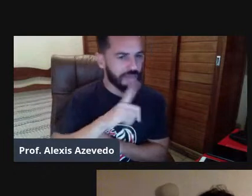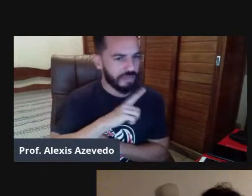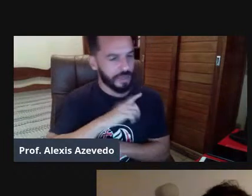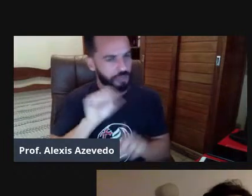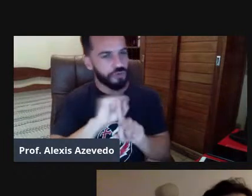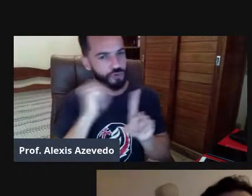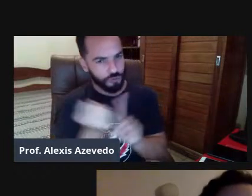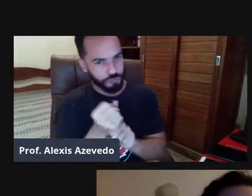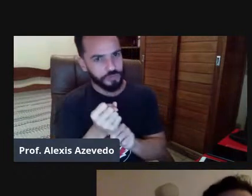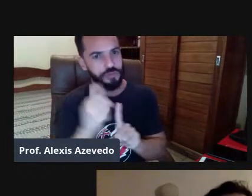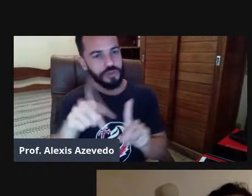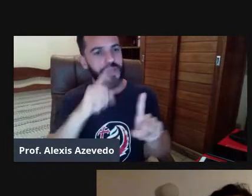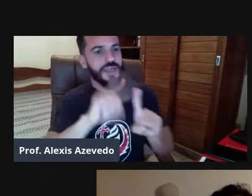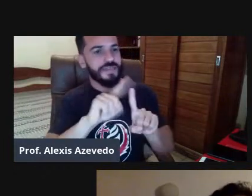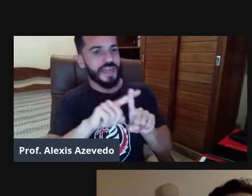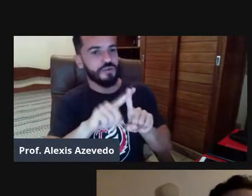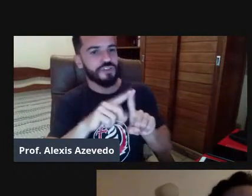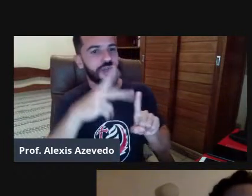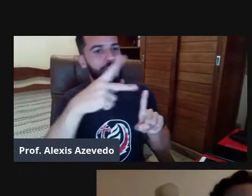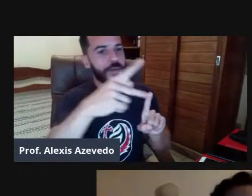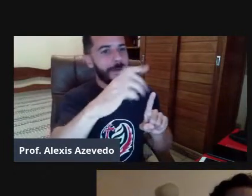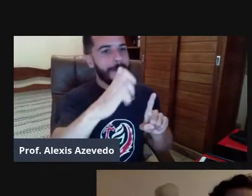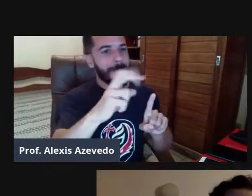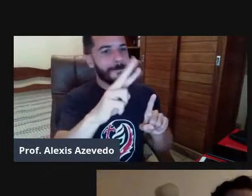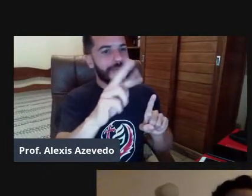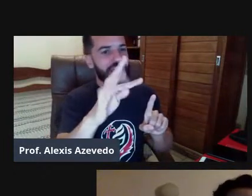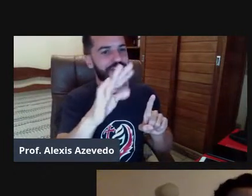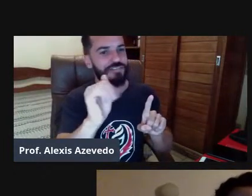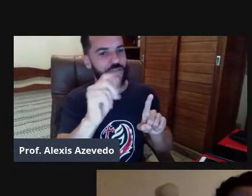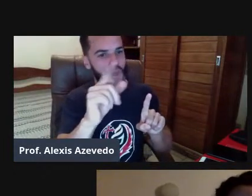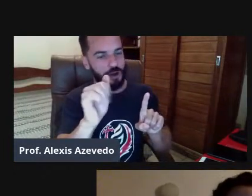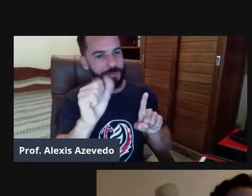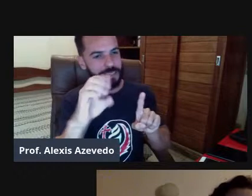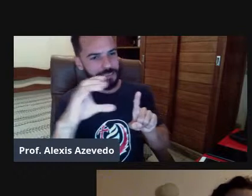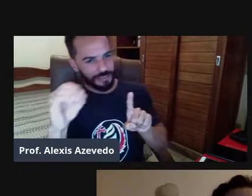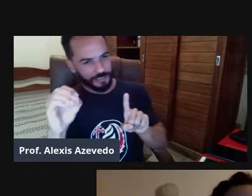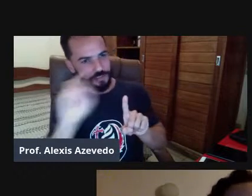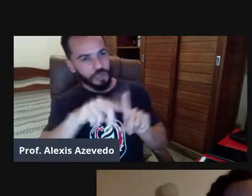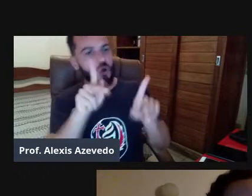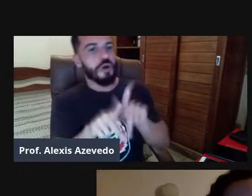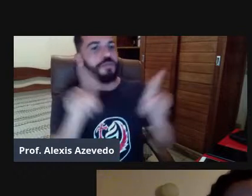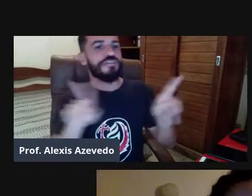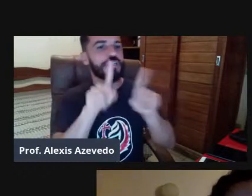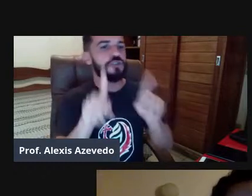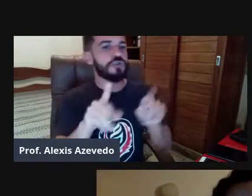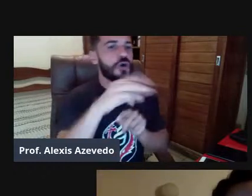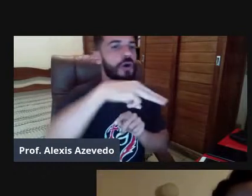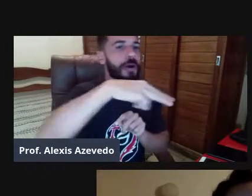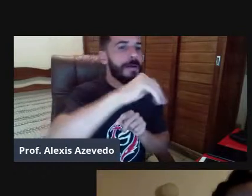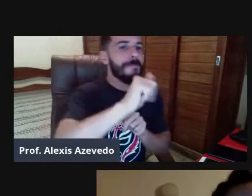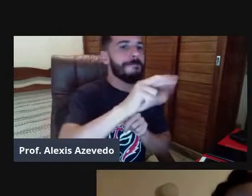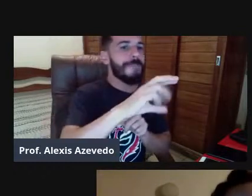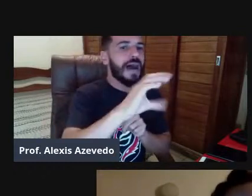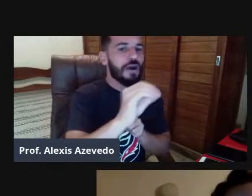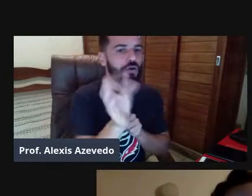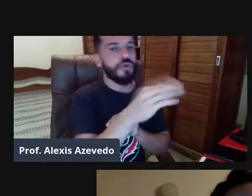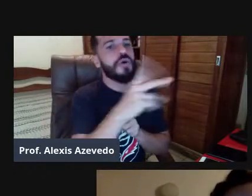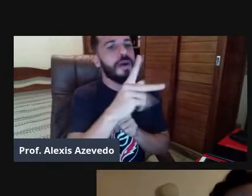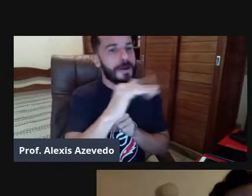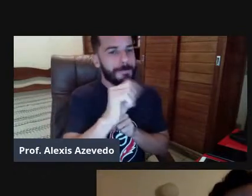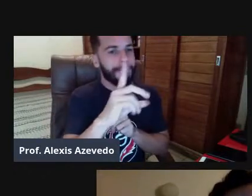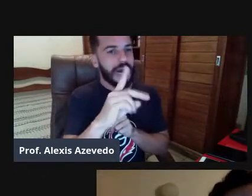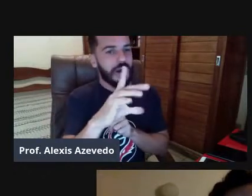o de performance, né, do professor Marco Paulo Rola. Exato. Marcelino. Do